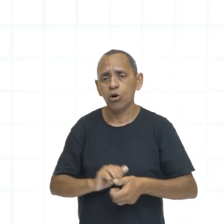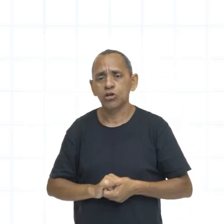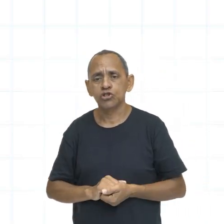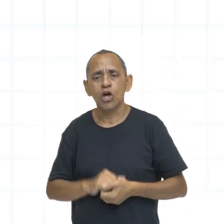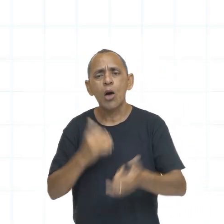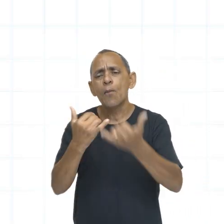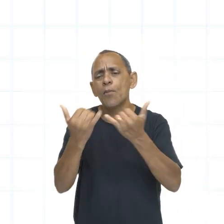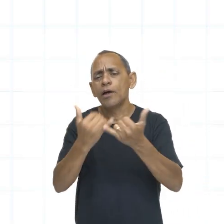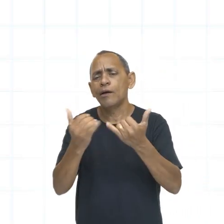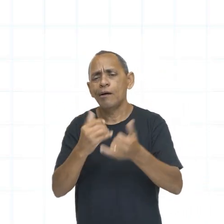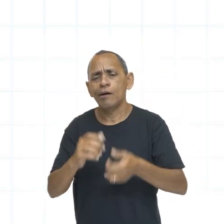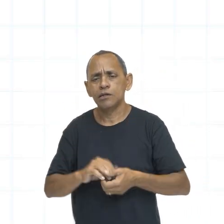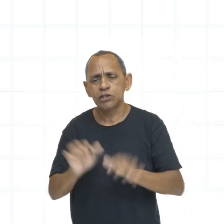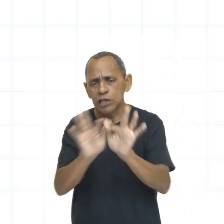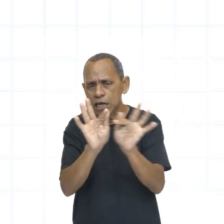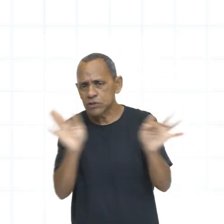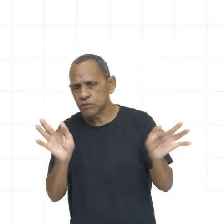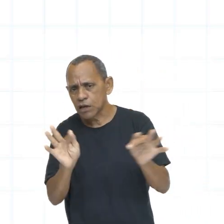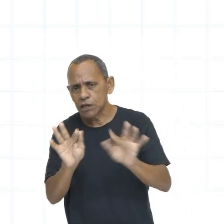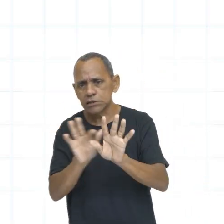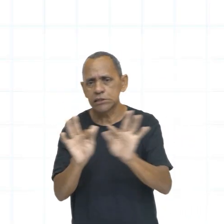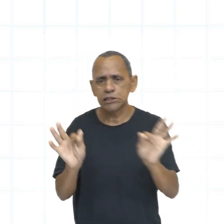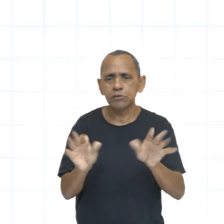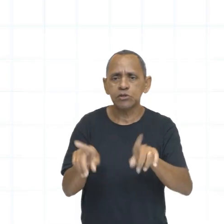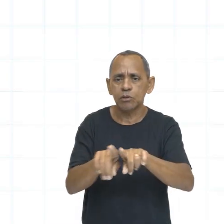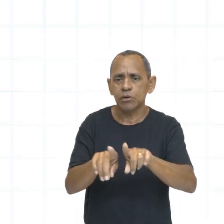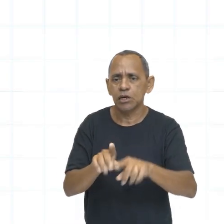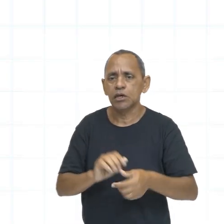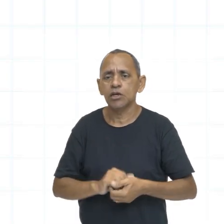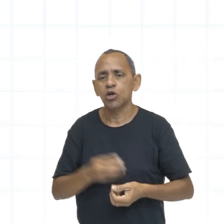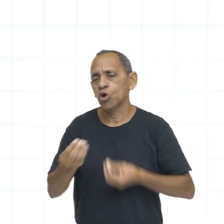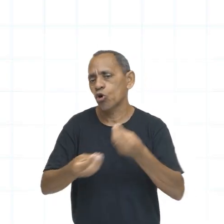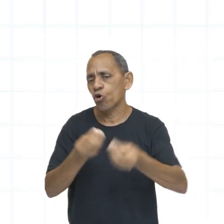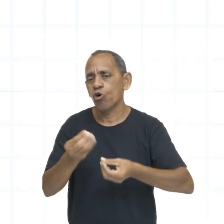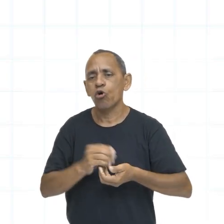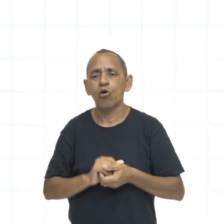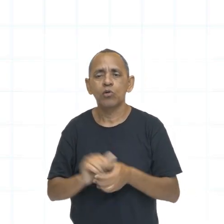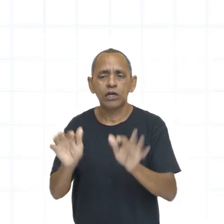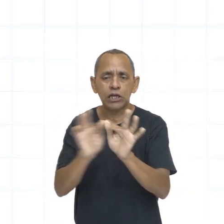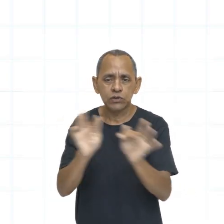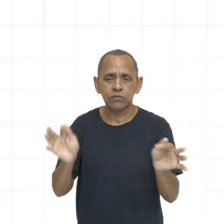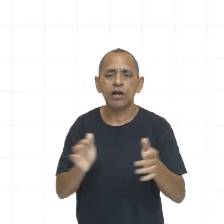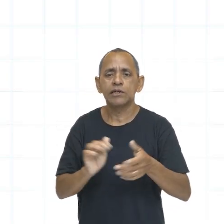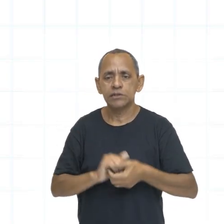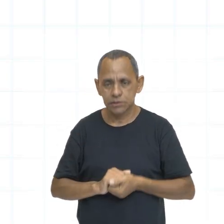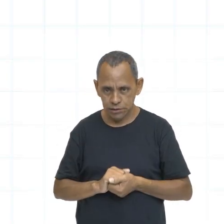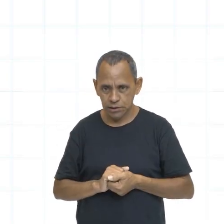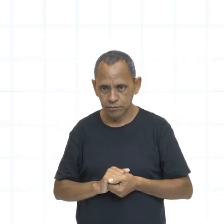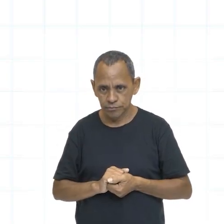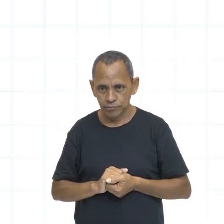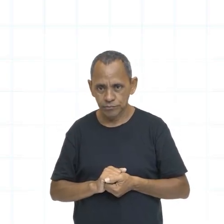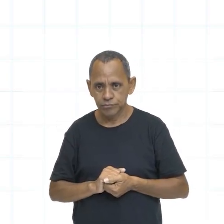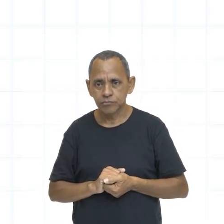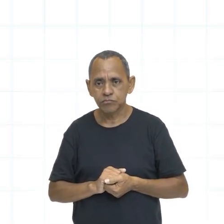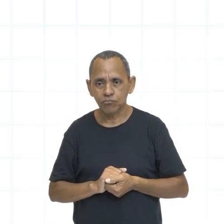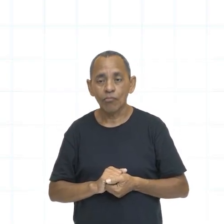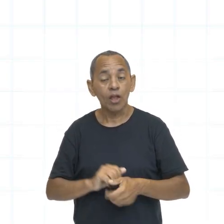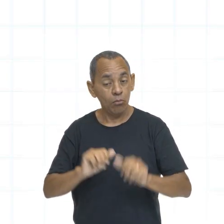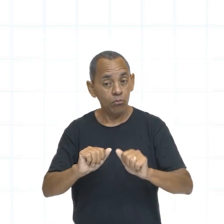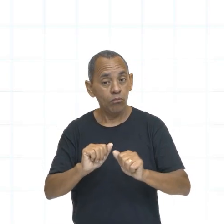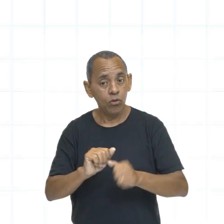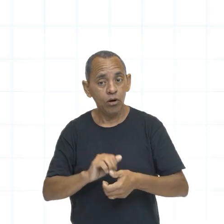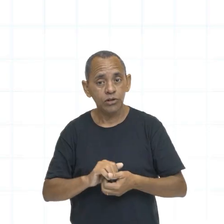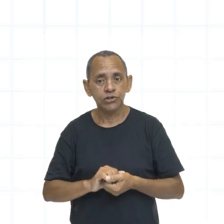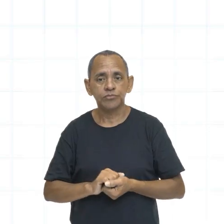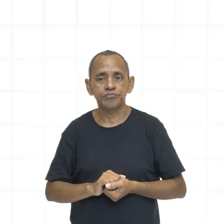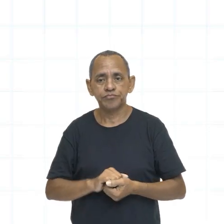como nós estamos vendo aqui. Então, ele vai iniciar como sujeito, como as frases afirmativas. Depois vai ter um verbo auxiliar, né, que é o verbo